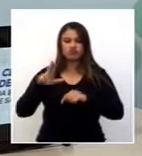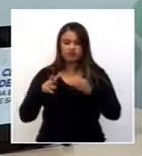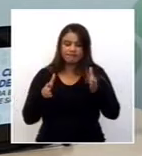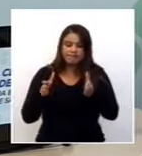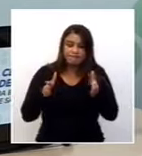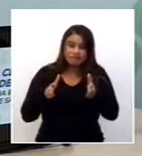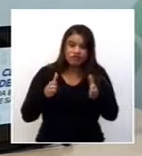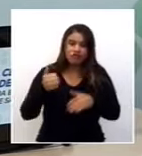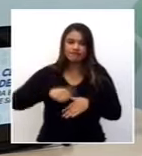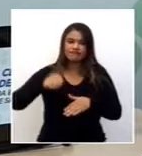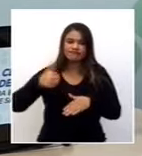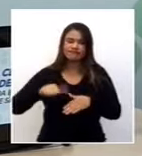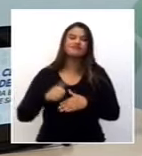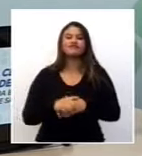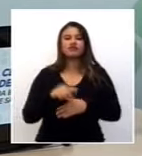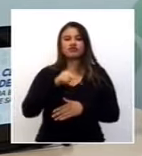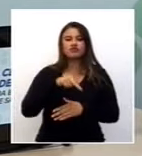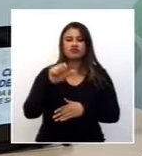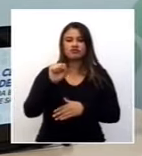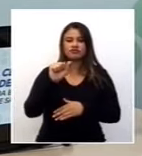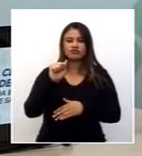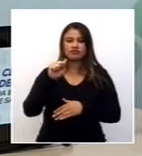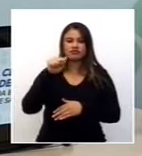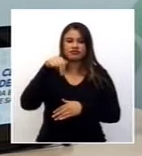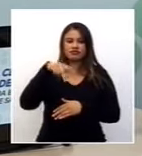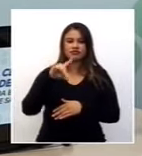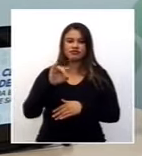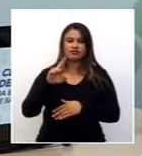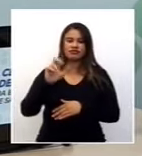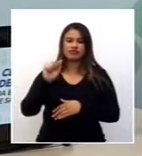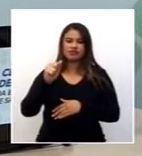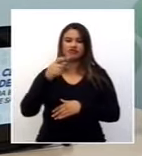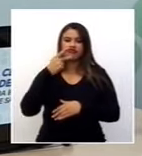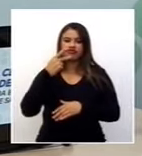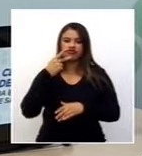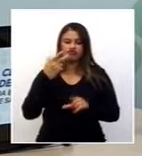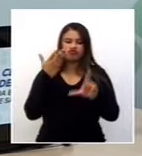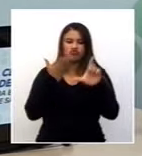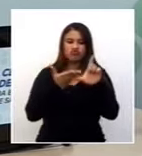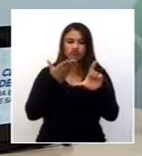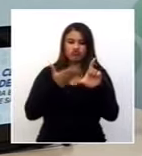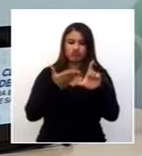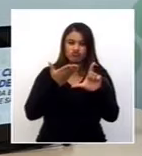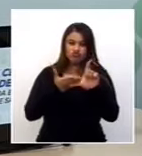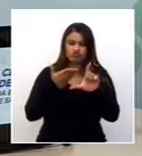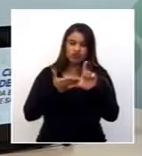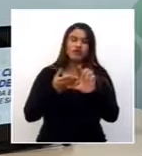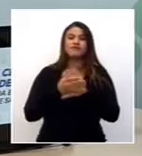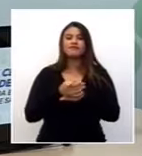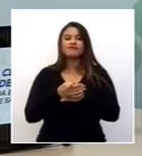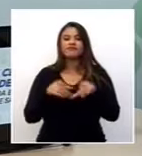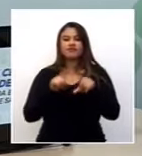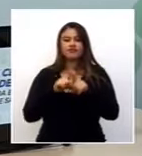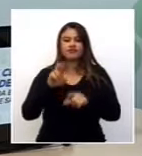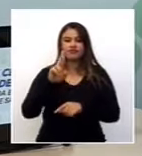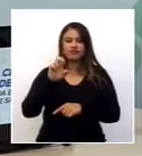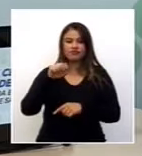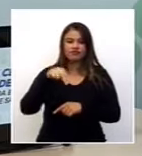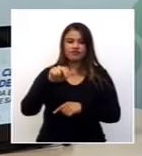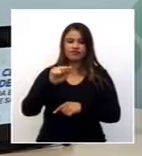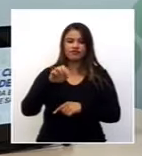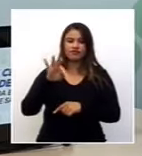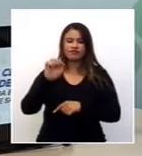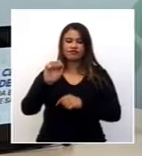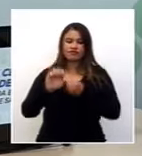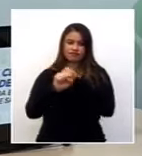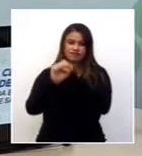período. Por exemplo, a professora Sandra, que ela falou que ela usa os exercícios do Classroom. a professora Renata, que faz videochamada no Meet